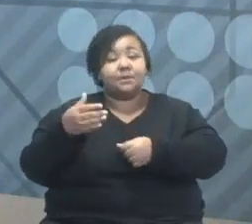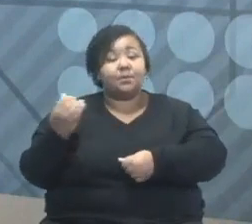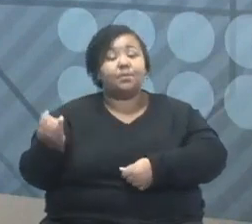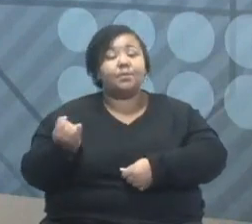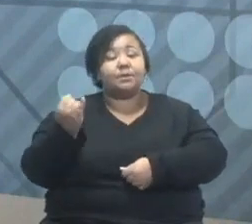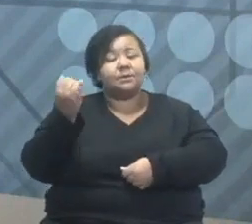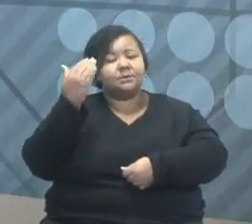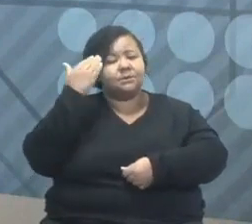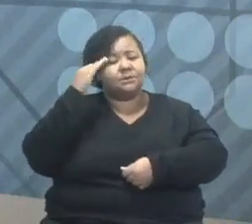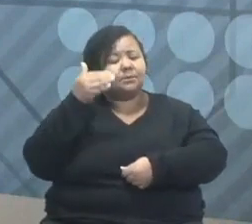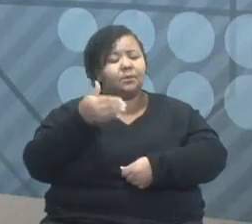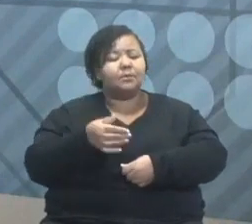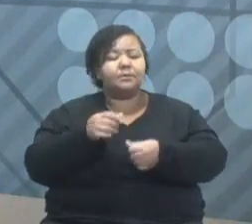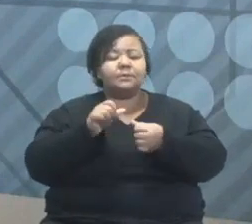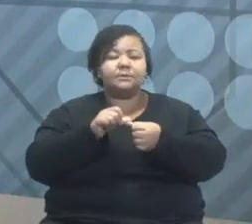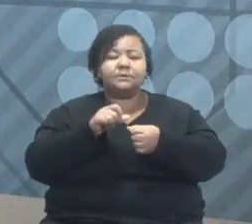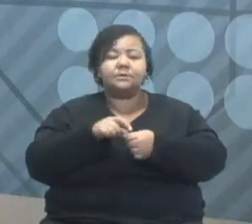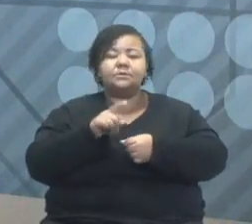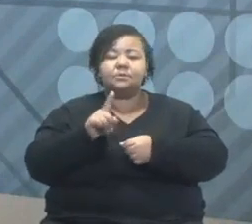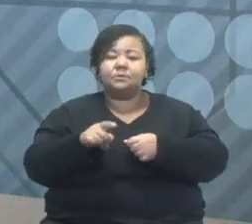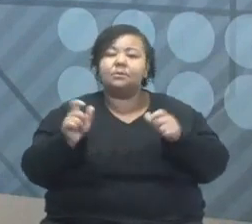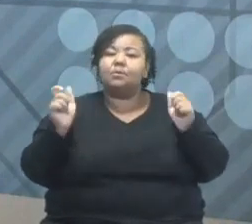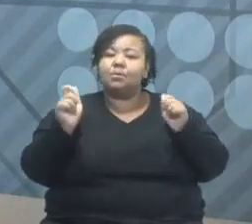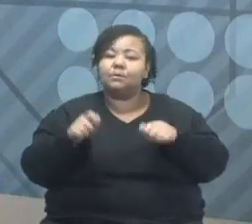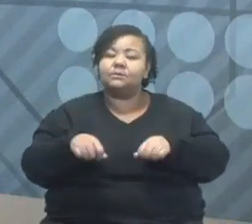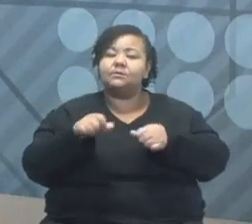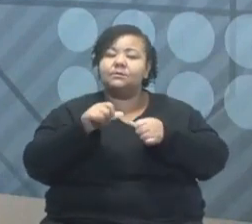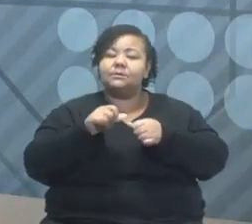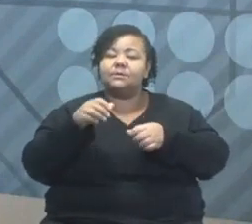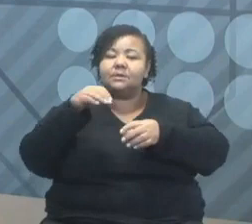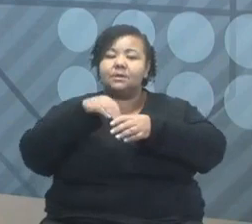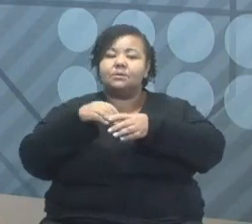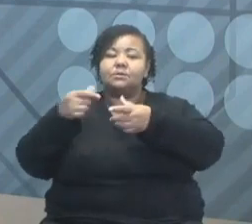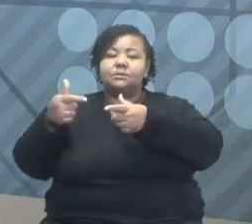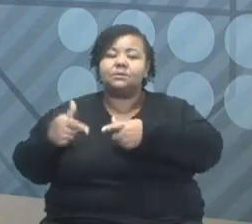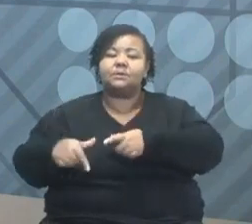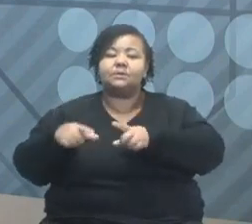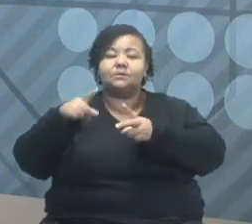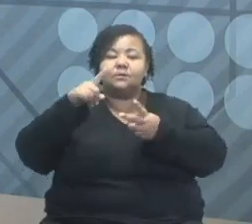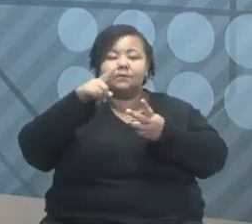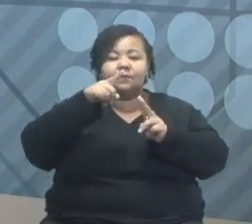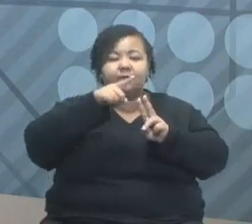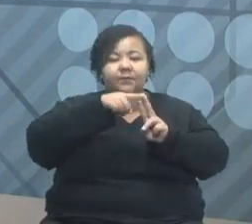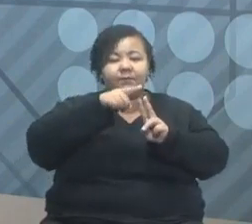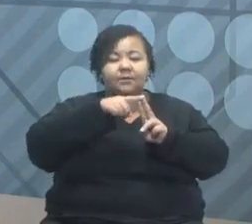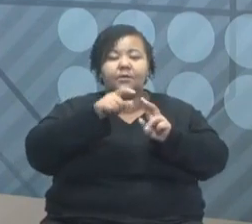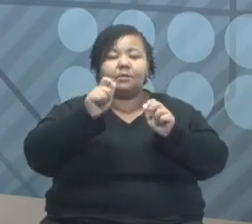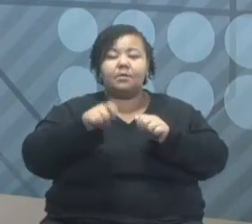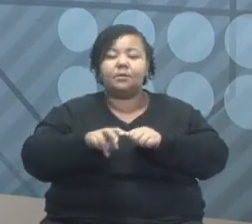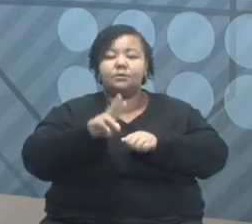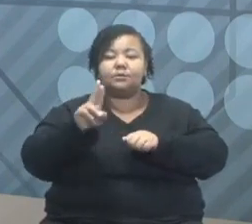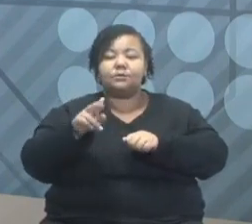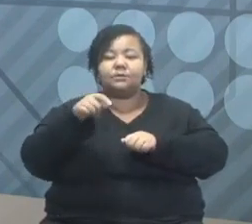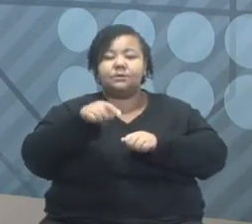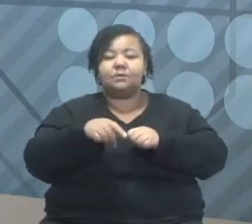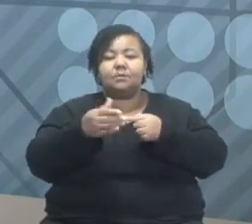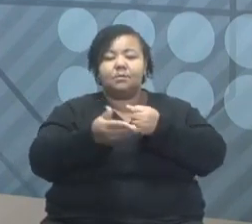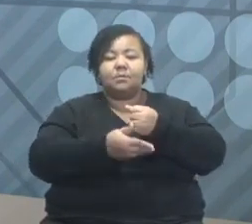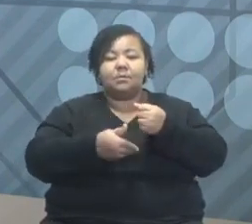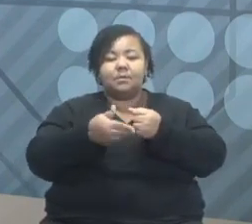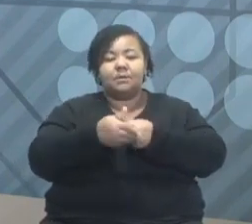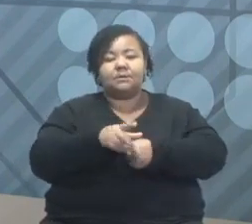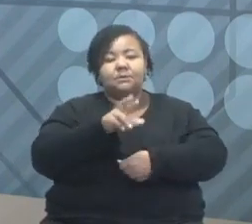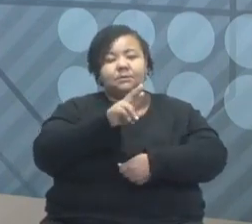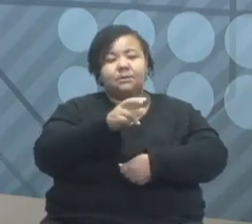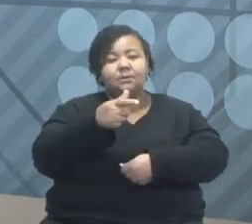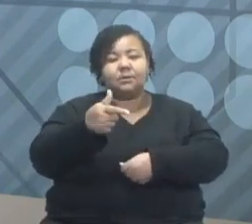gente saiba como realizar essa situação, porque é possível fazer isso no espaço vetorial. É possível você trabalhar com uma base dada do R2